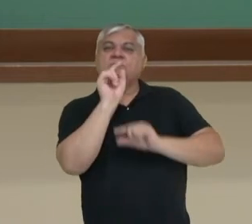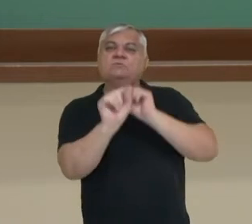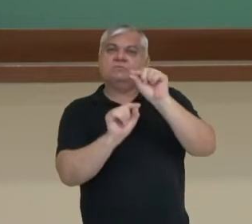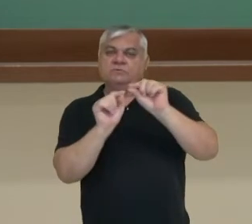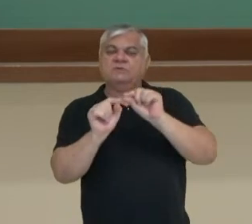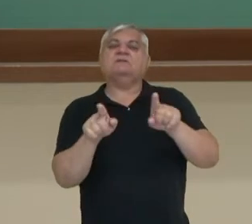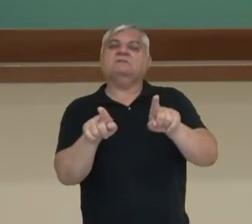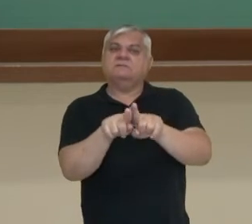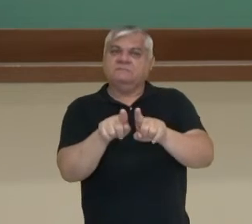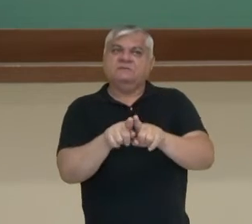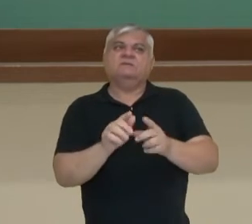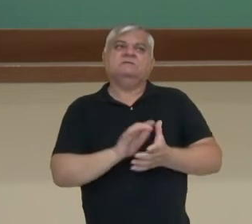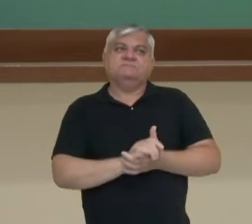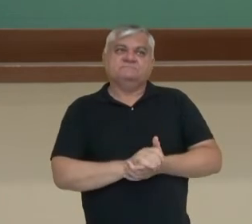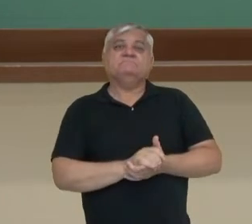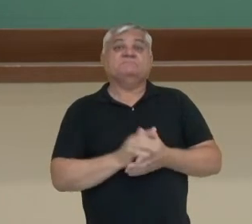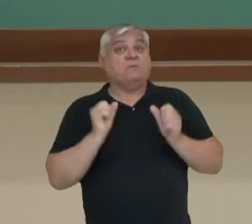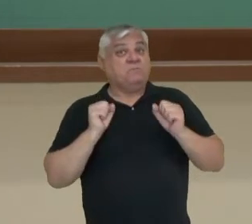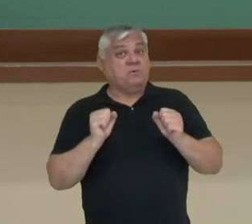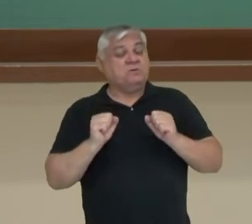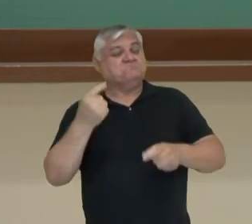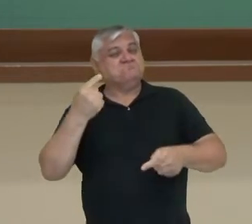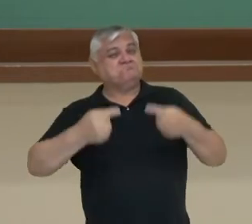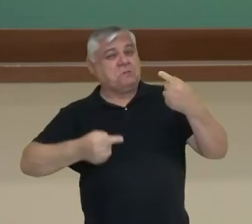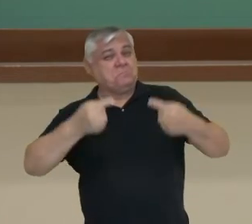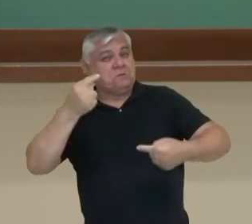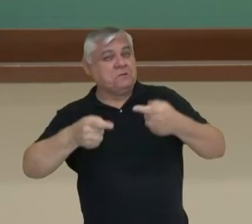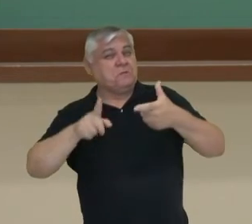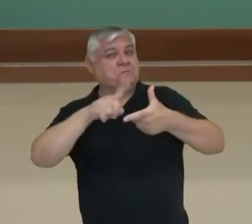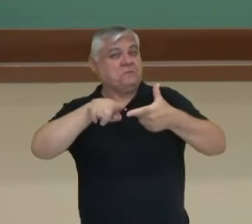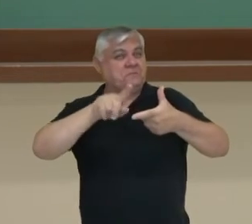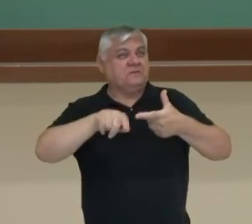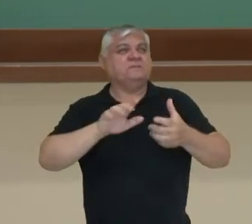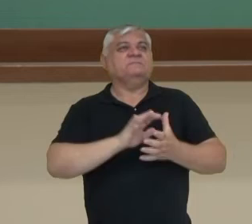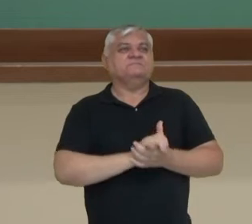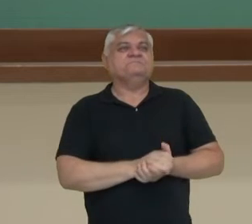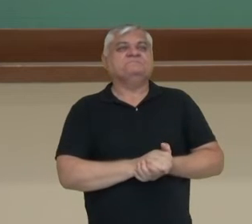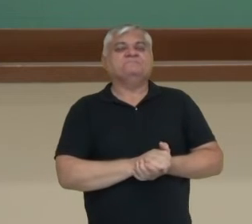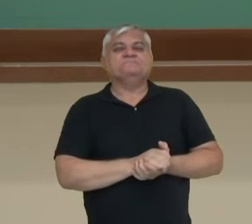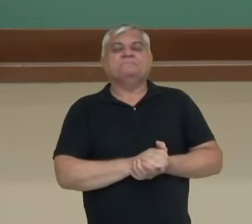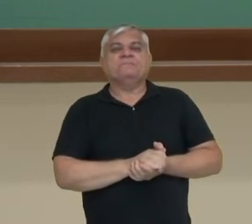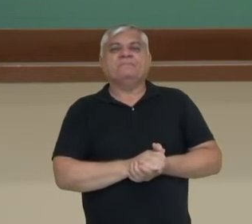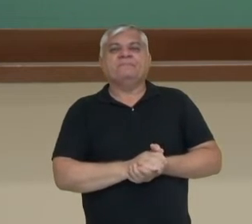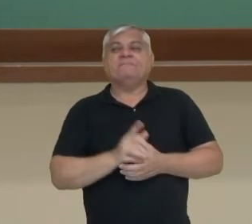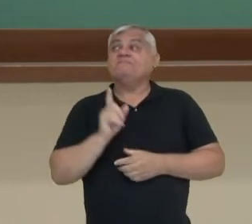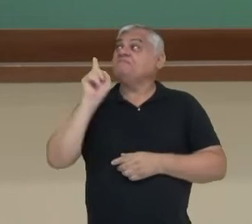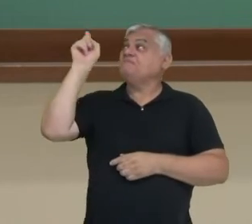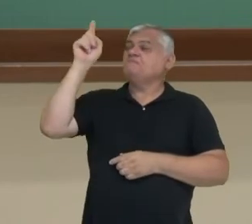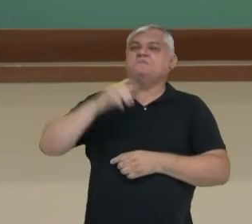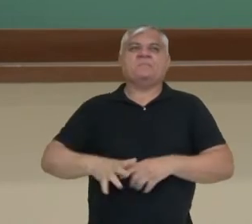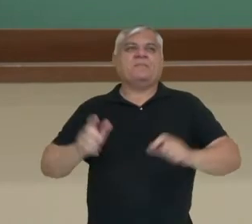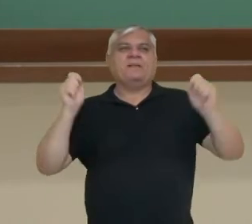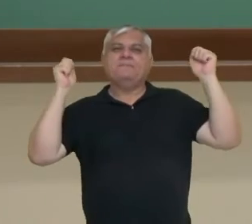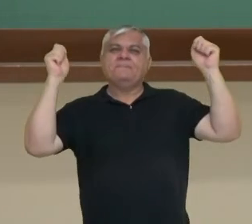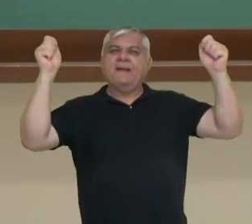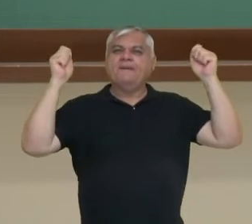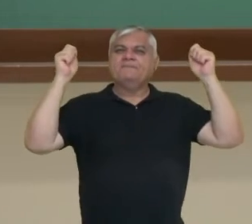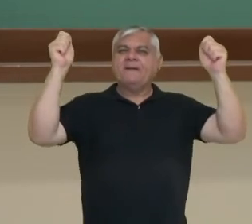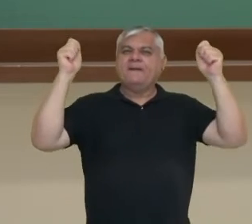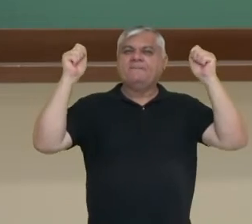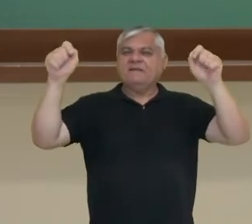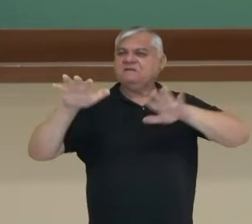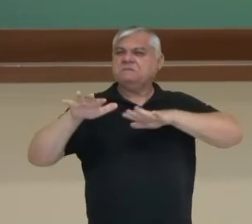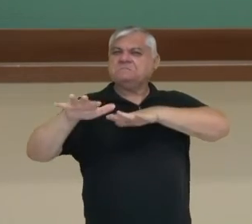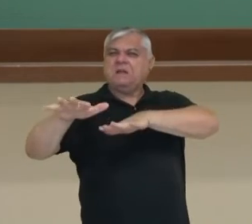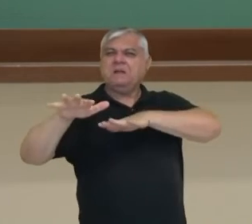dessa natureza. E isso pode gerar muitos problemas e interpretações. Tá? E aí nós temos a campanha pelas diretas já, mais um